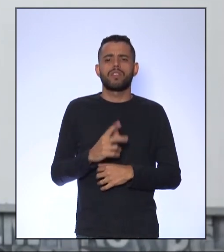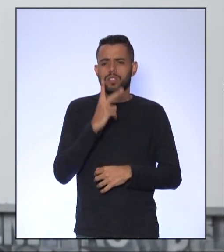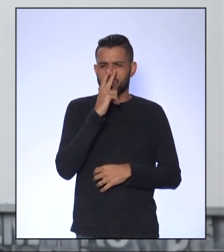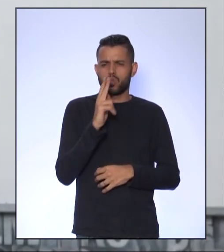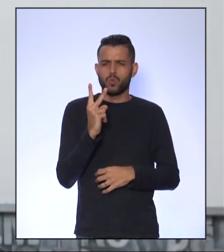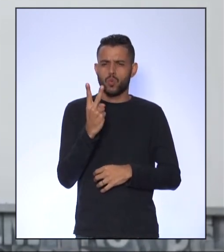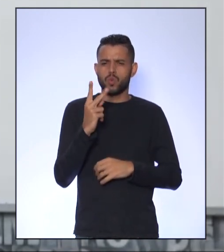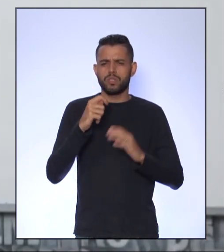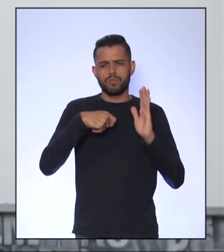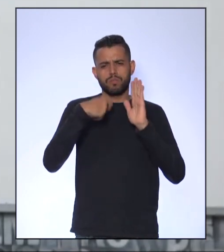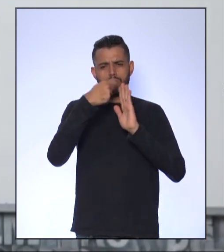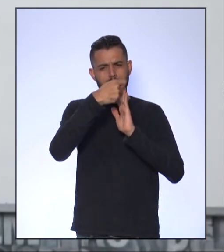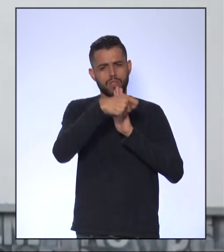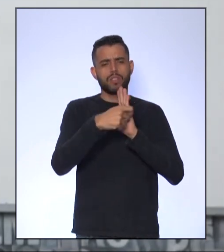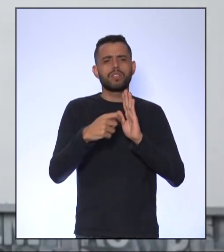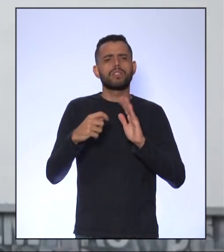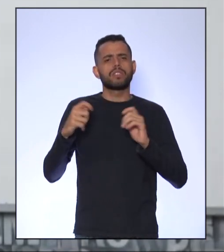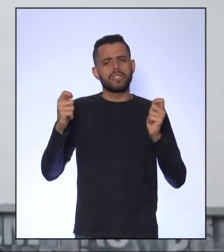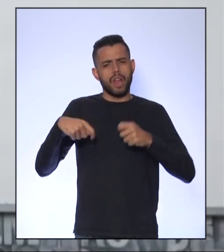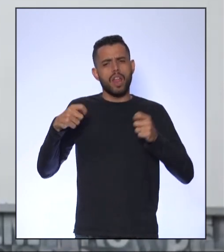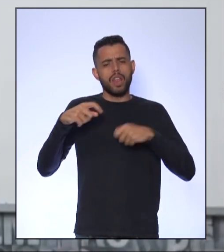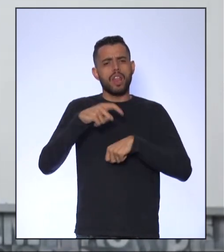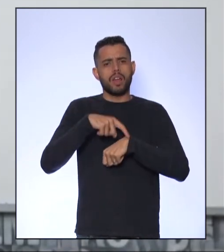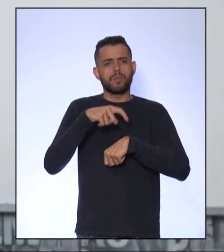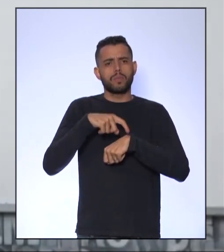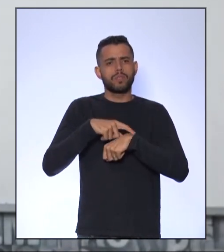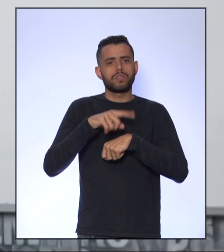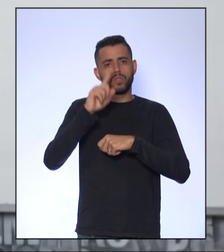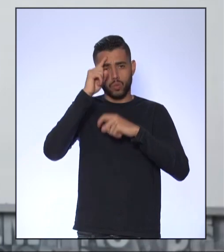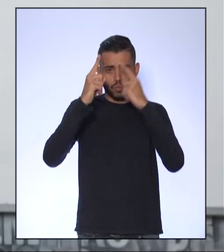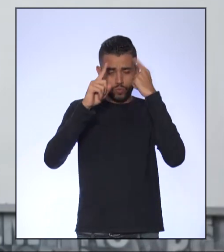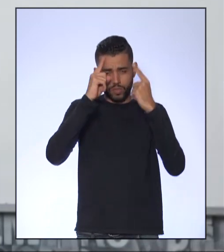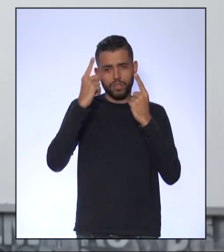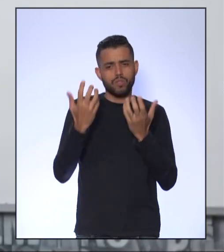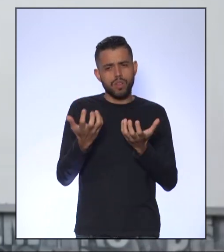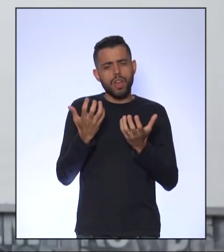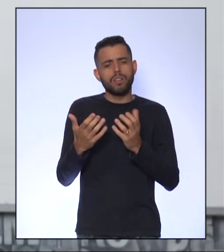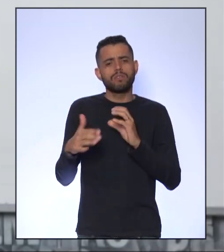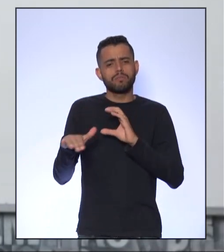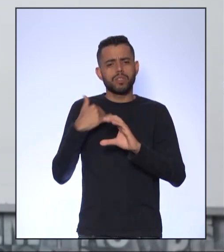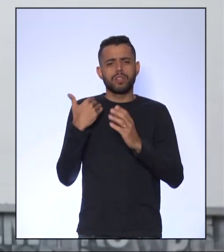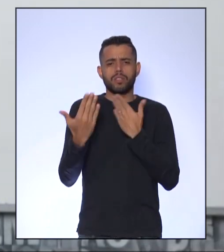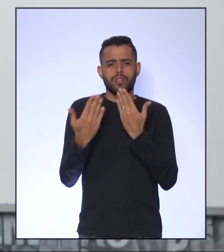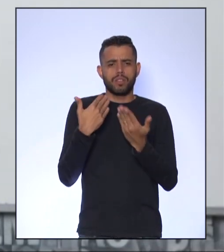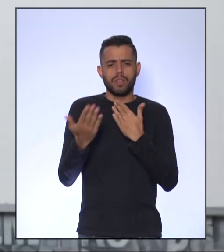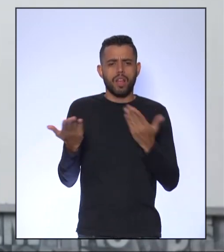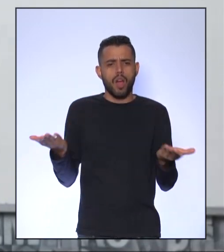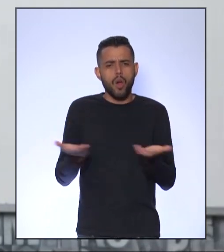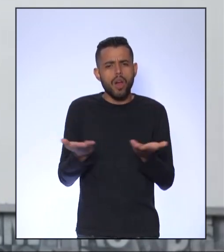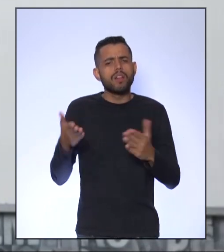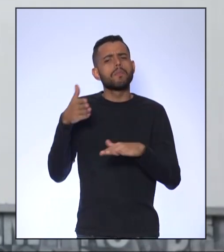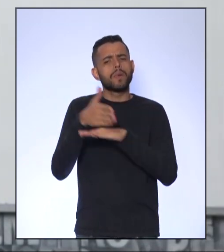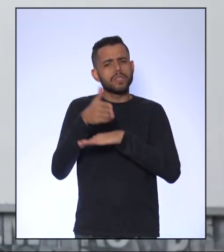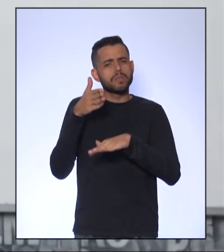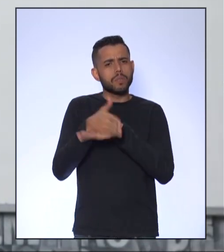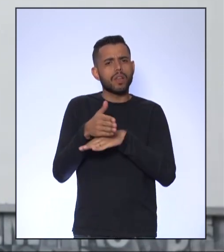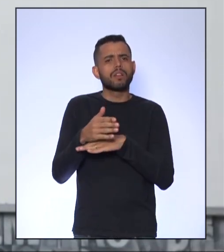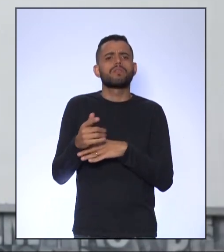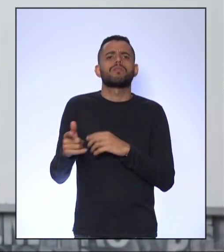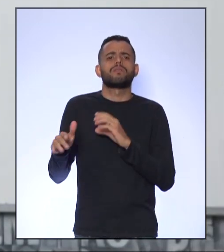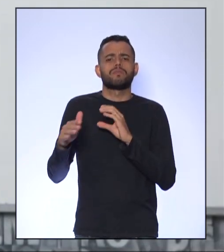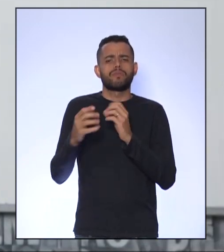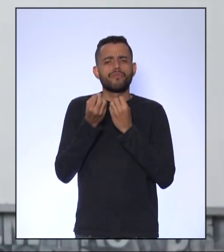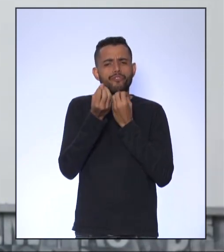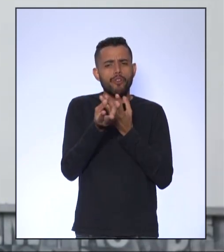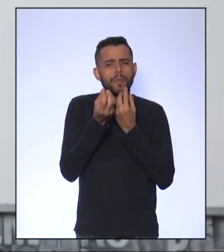duas lozinhas vai dar tempo ainda, mas eu quero as suas dúvidas aqui no nosso bate-papo, na nossa interação. Então, bora participar, bora mandar aqui as